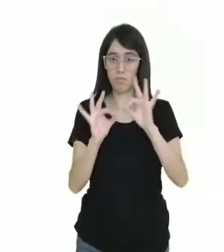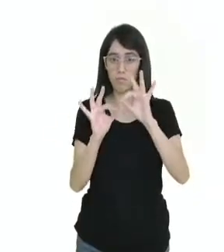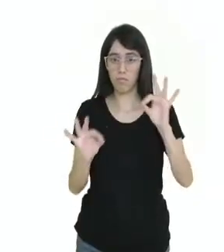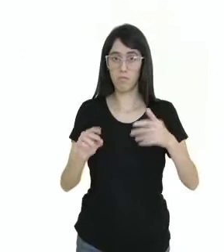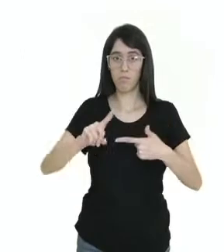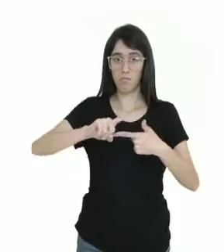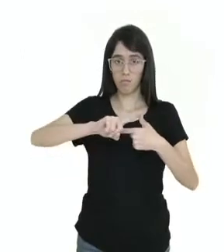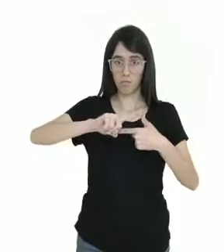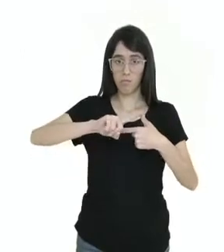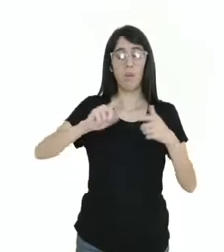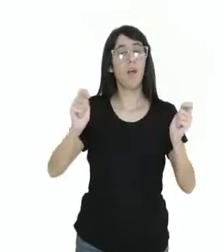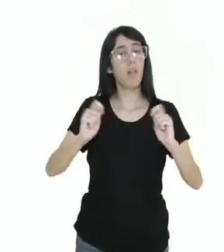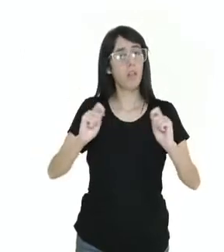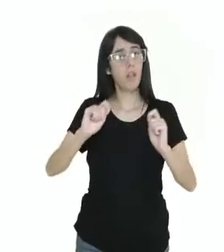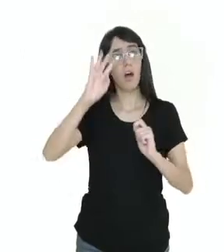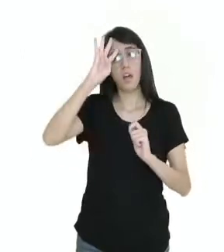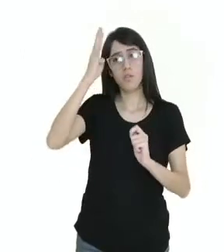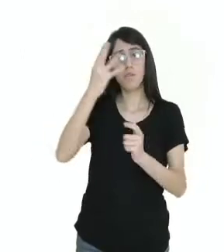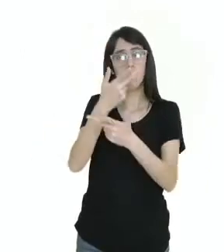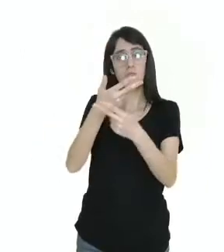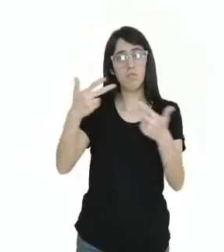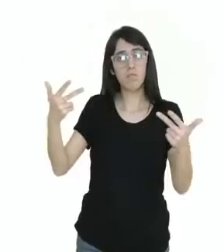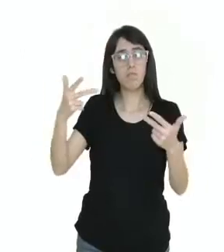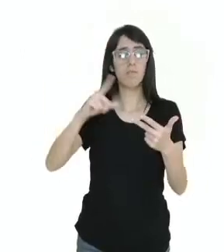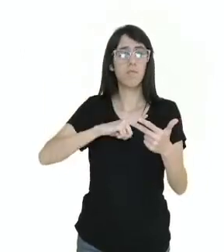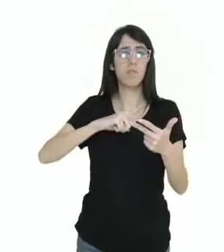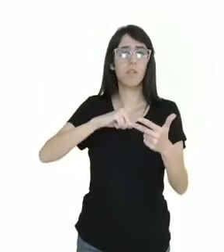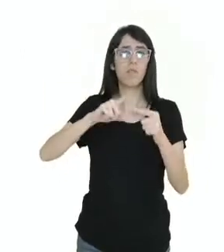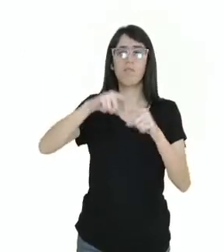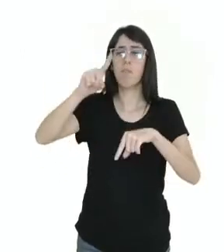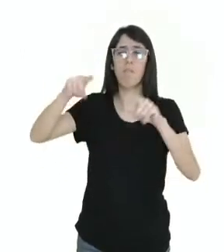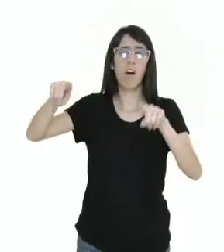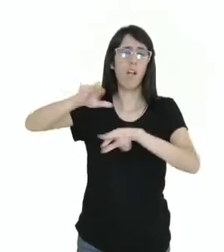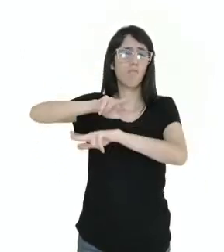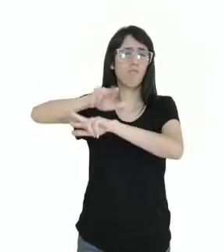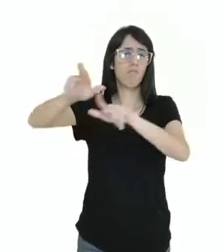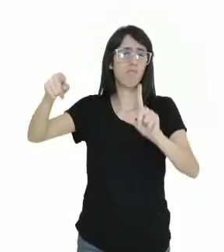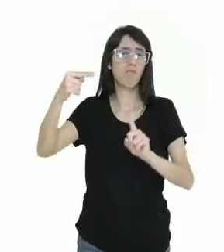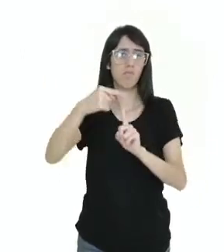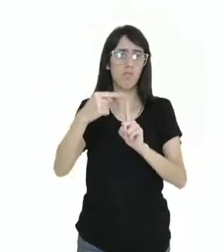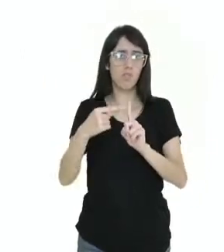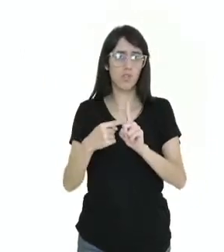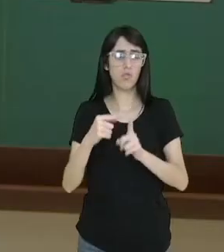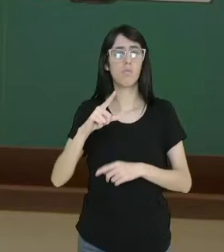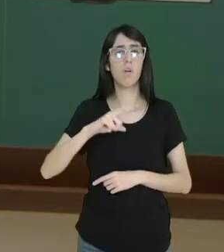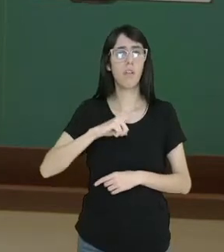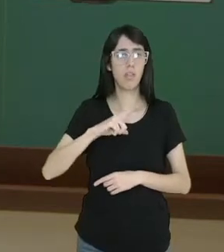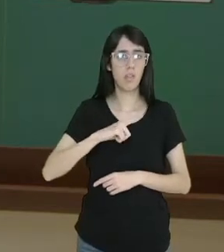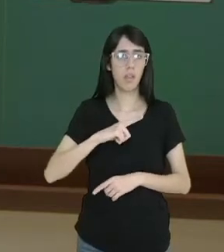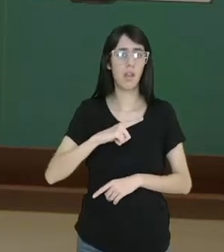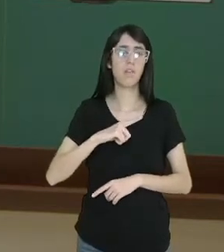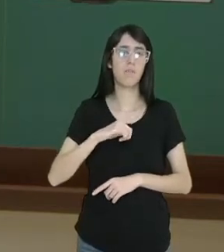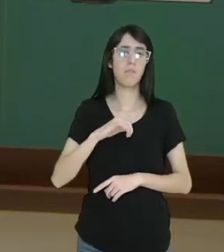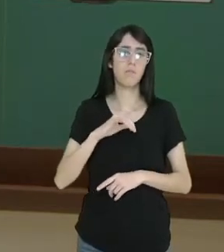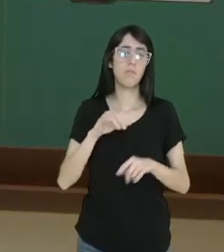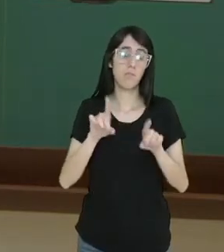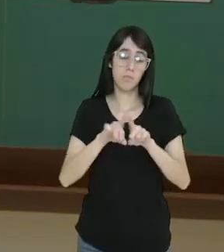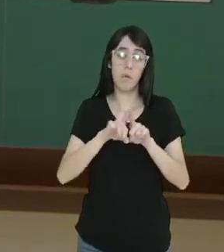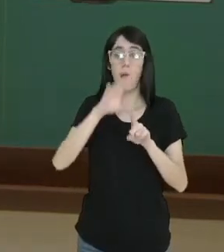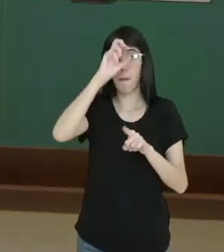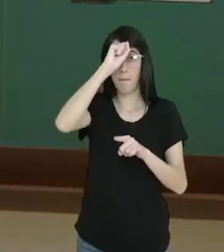resolver situações que envolvem medidas variadas, ok? Fora de, além de